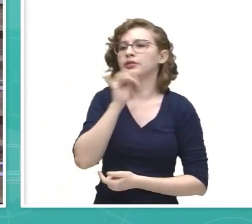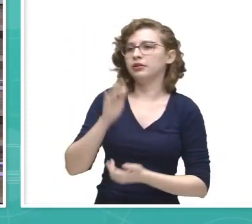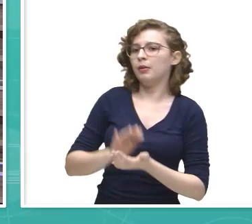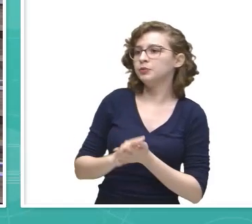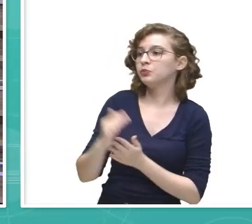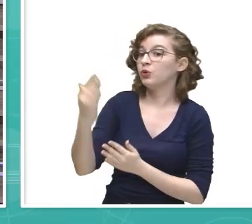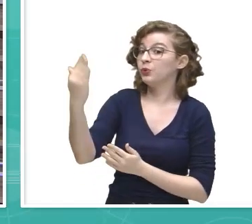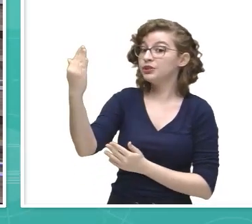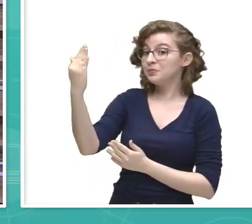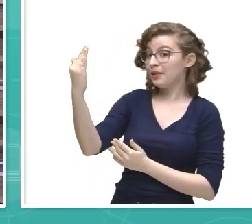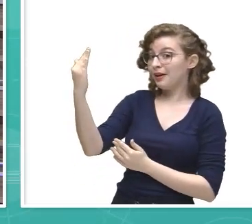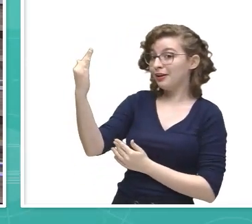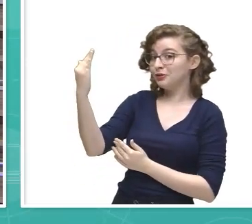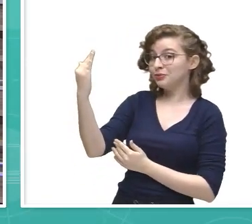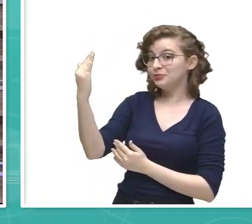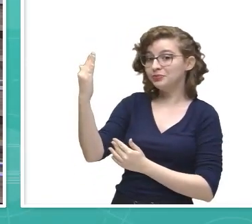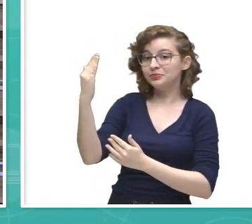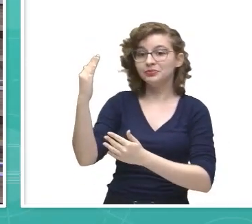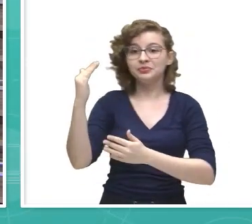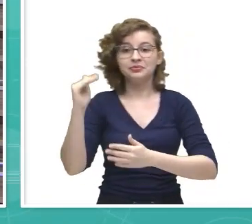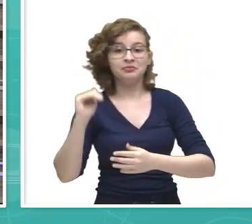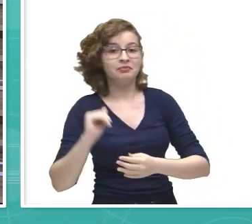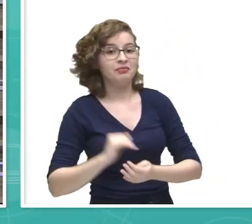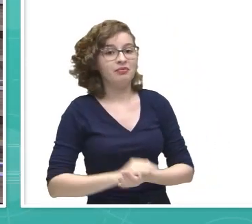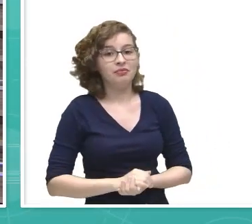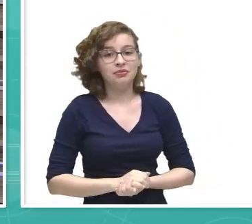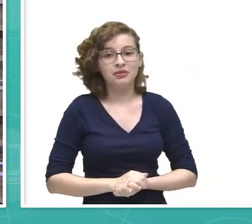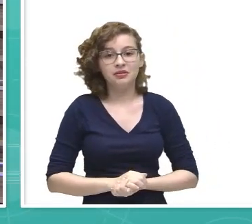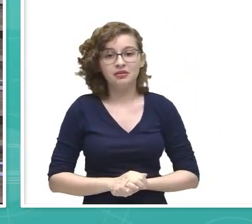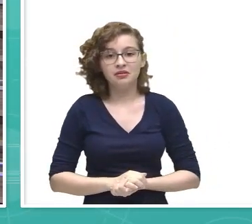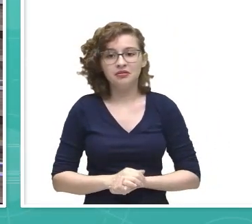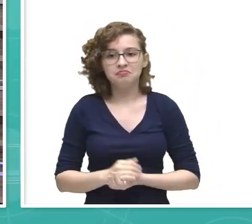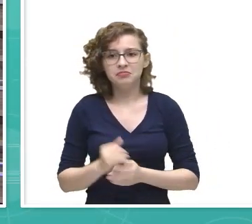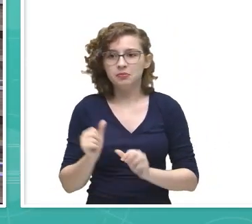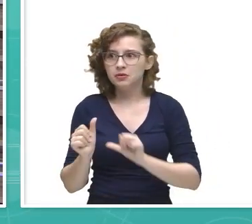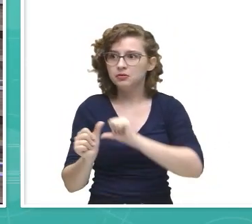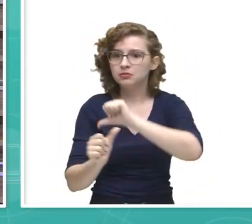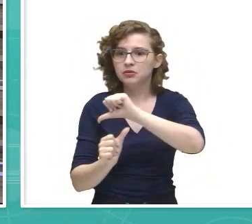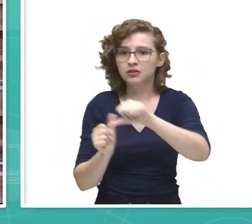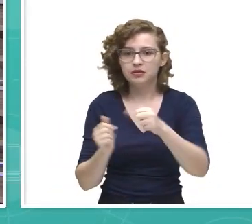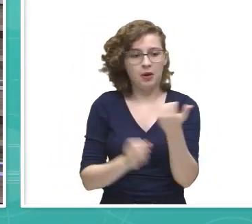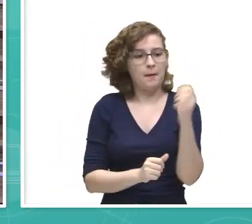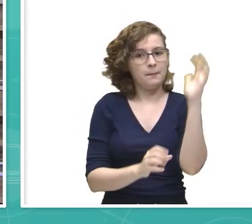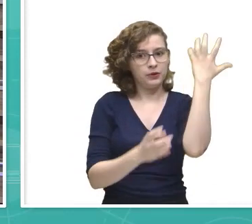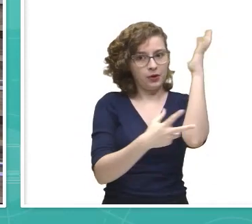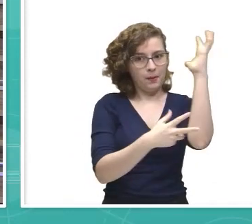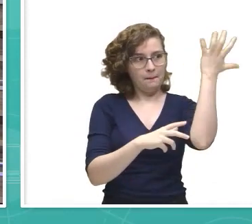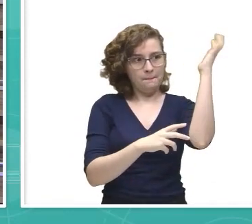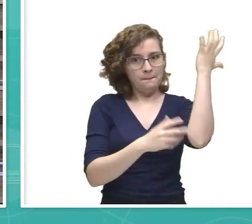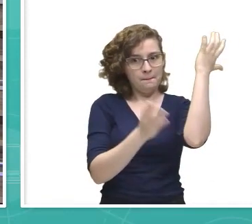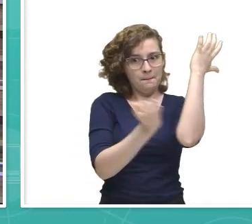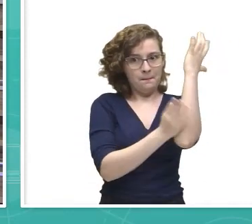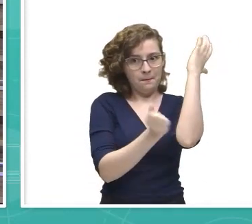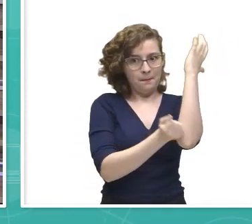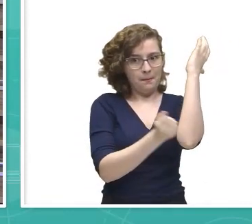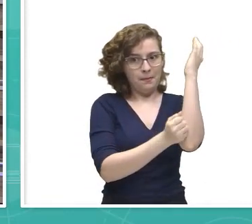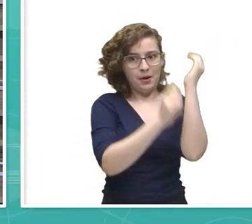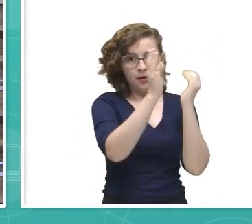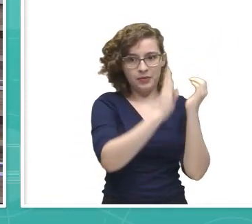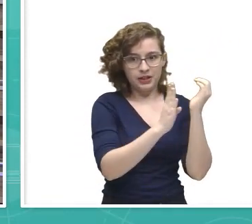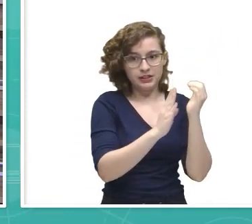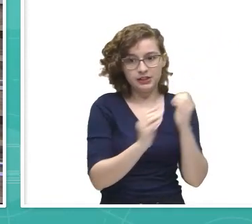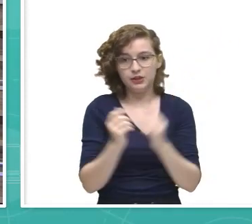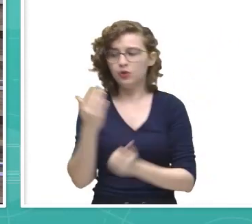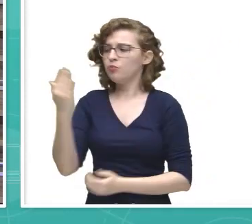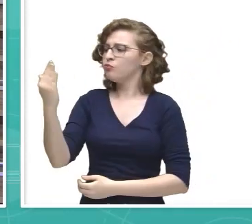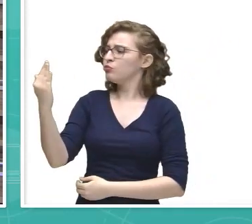exemplo clássico, um exemplo célebre. É uma troca de espelho pelo pau-brasil. O índio não possuía espelho,